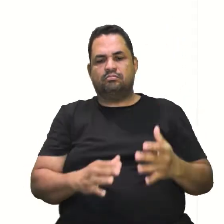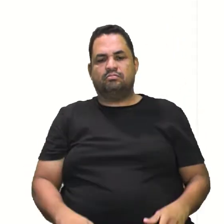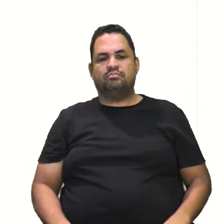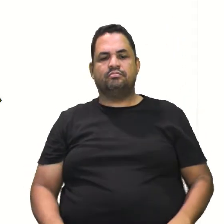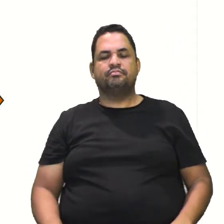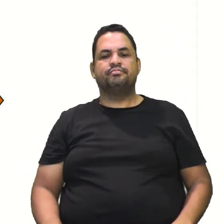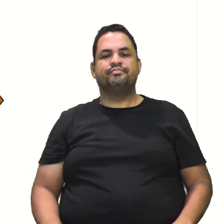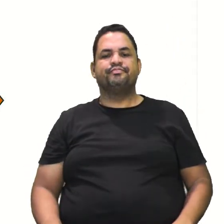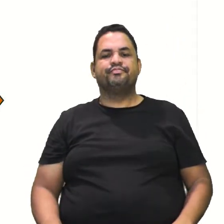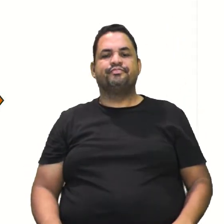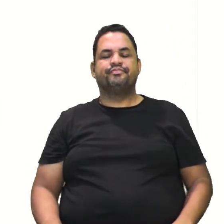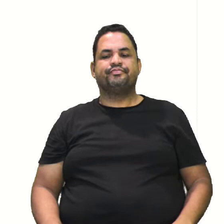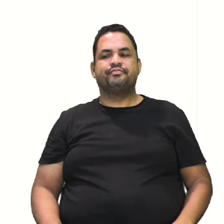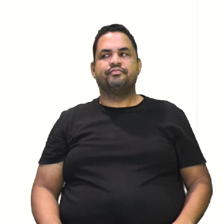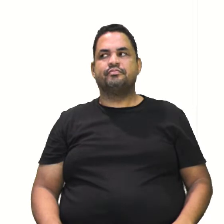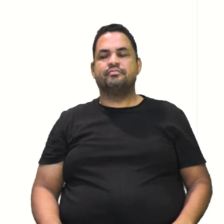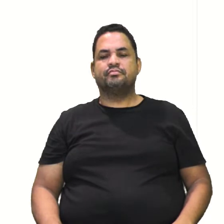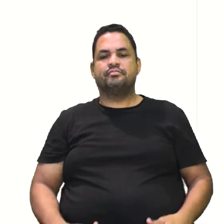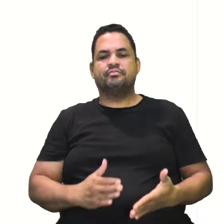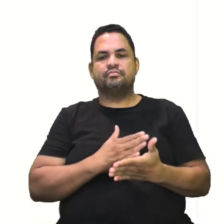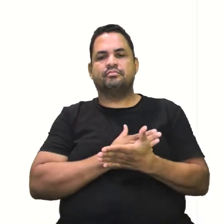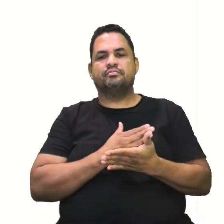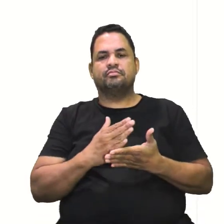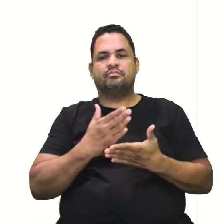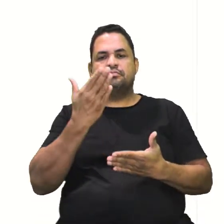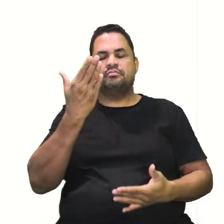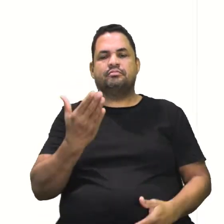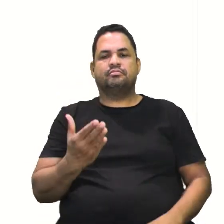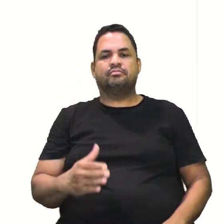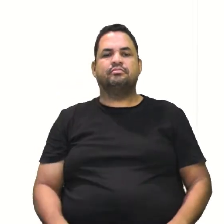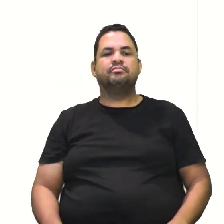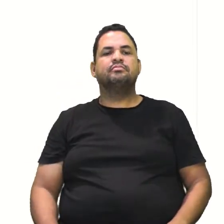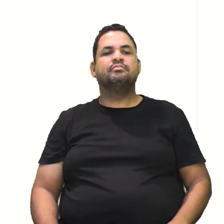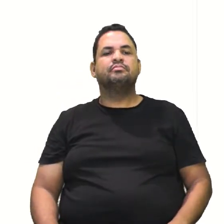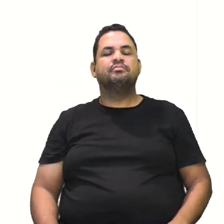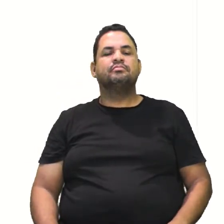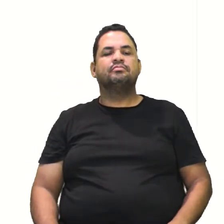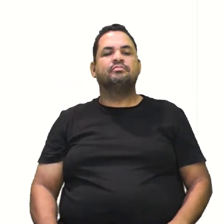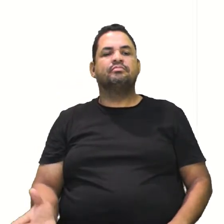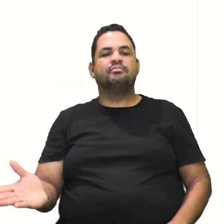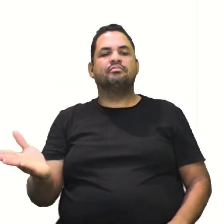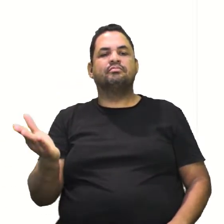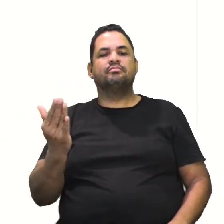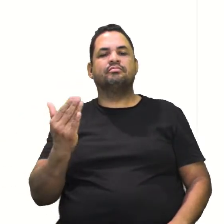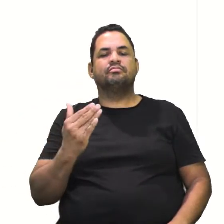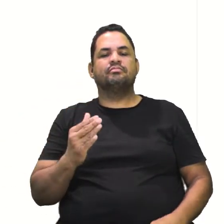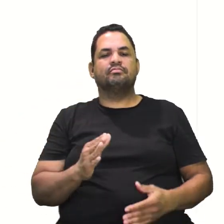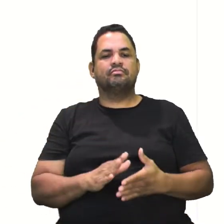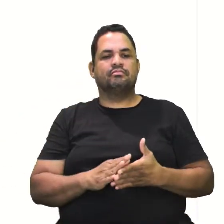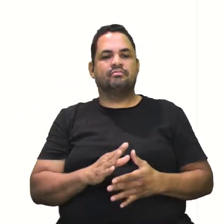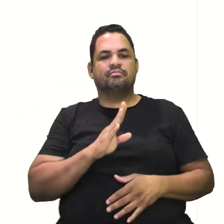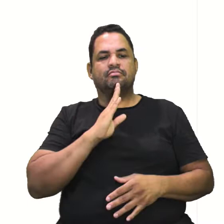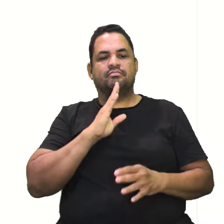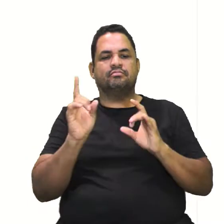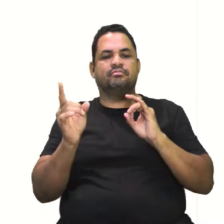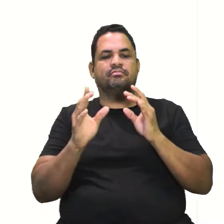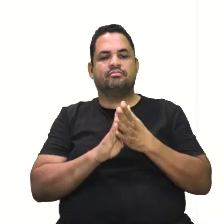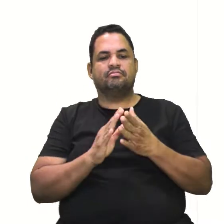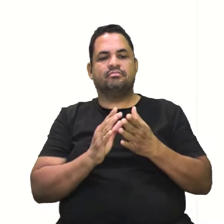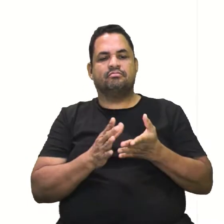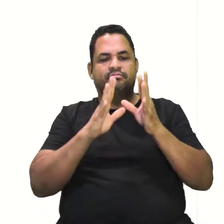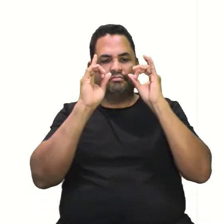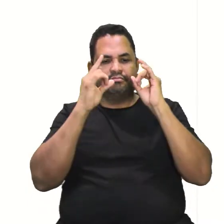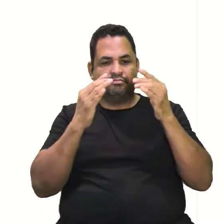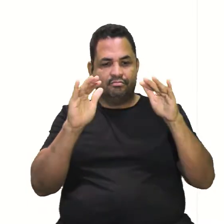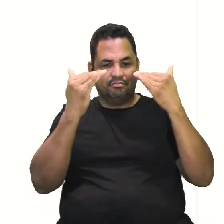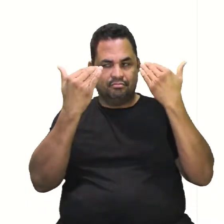ver? Vamos. Vamos lá? Então começamos assim, olha lá, vamos conhecer cada caso? Preste atenção aos